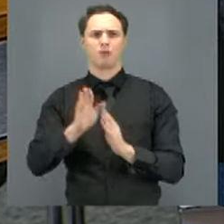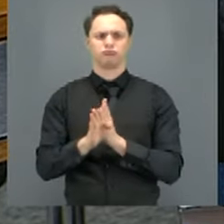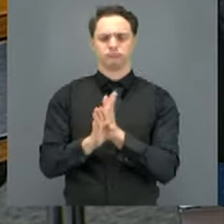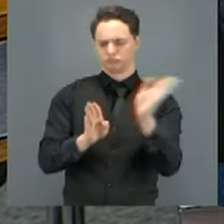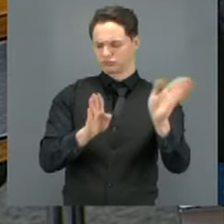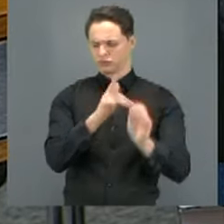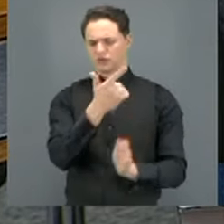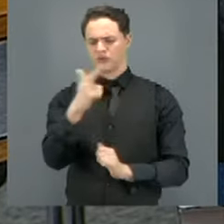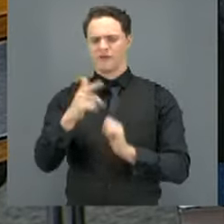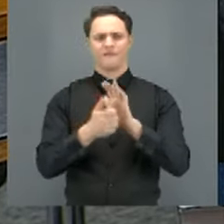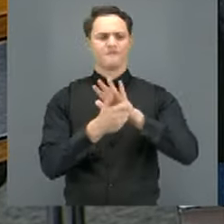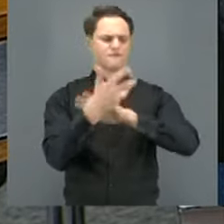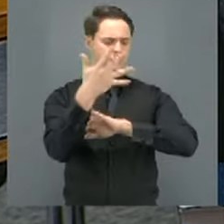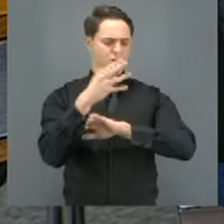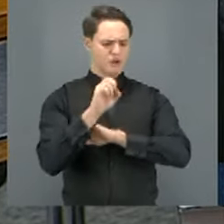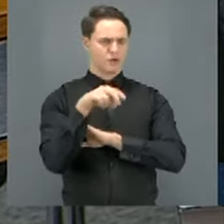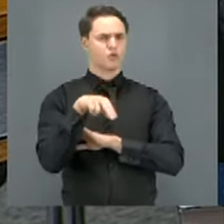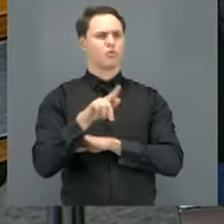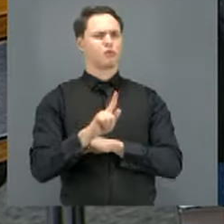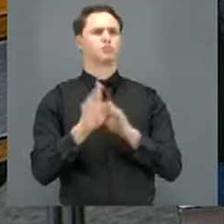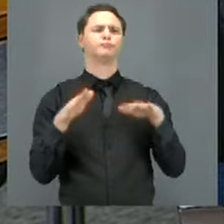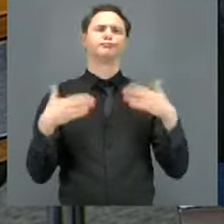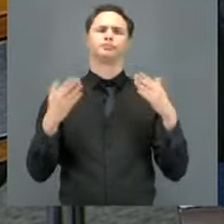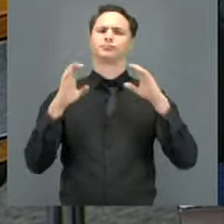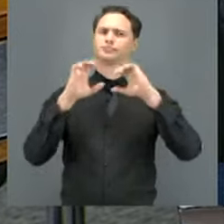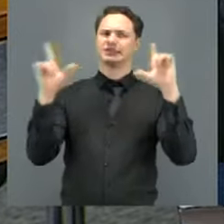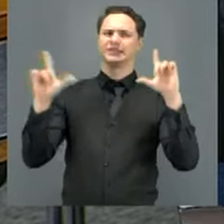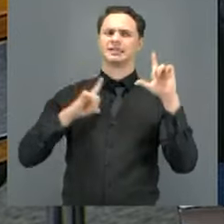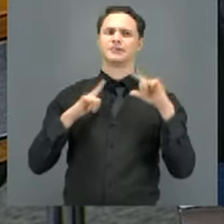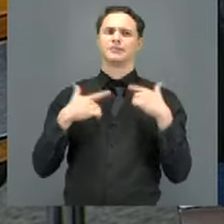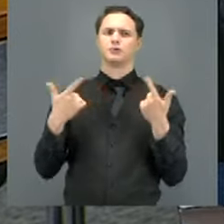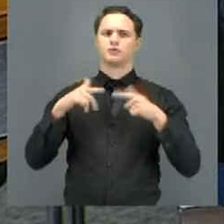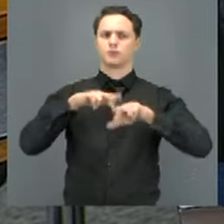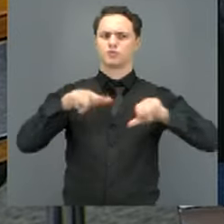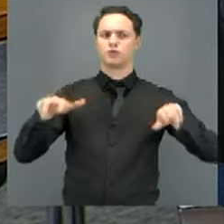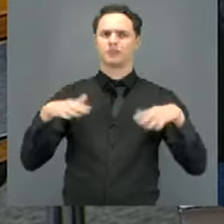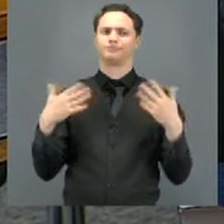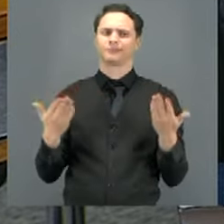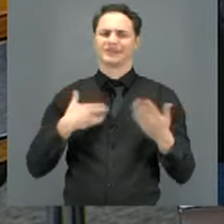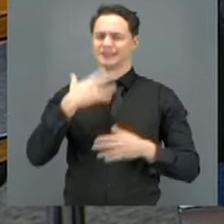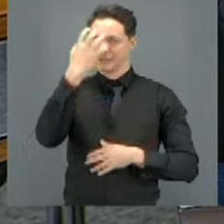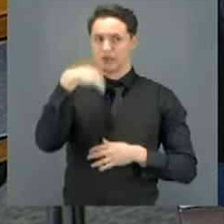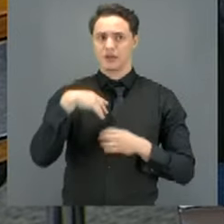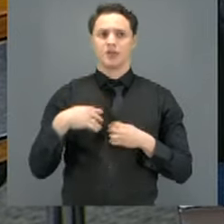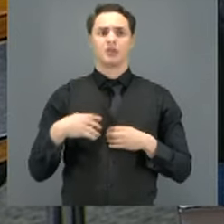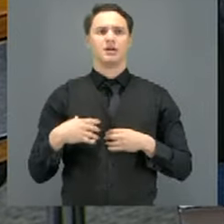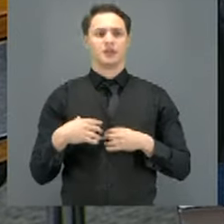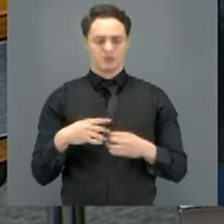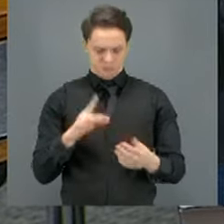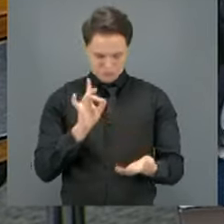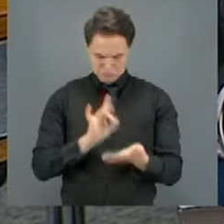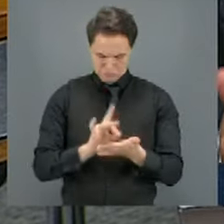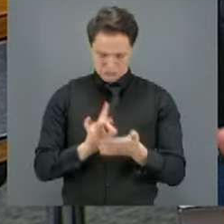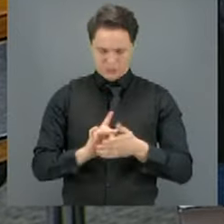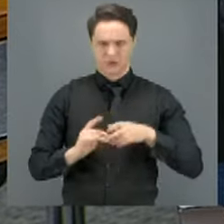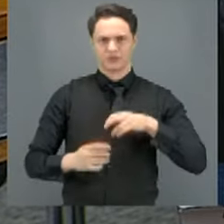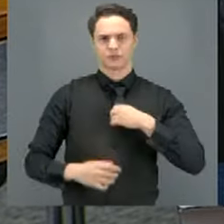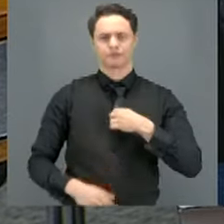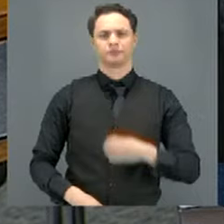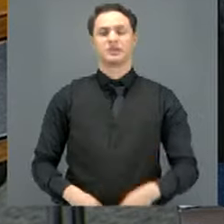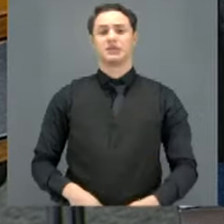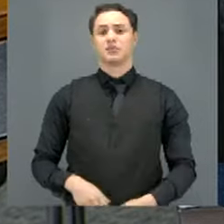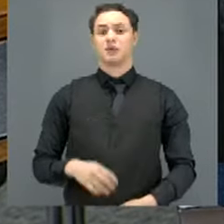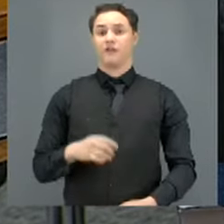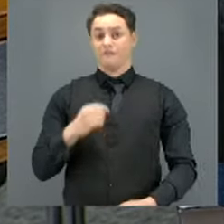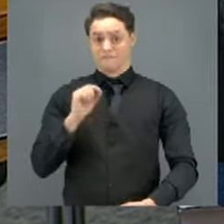várias ONGs. Lógico que tem ONGs sérias que realmente recebem os recursos e transferem esse